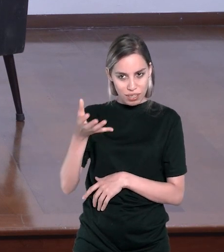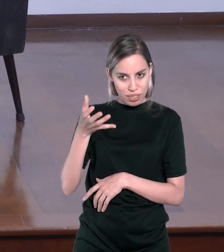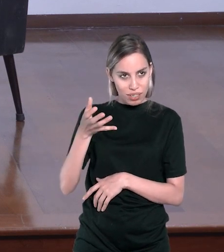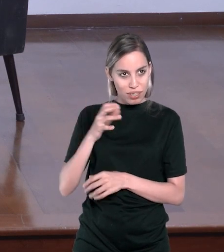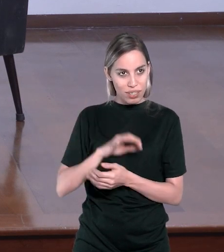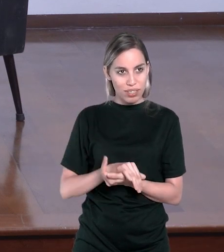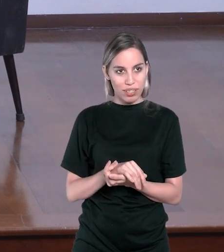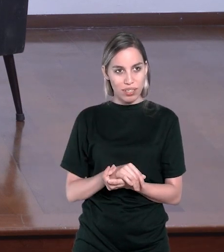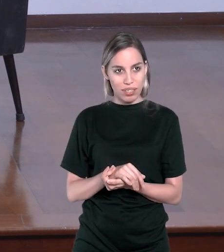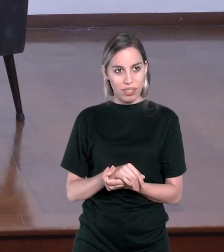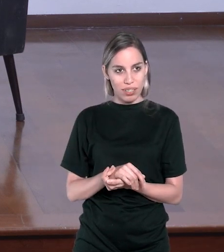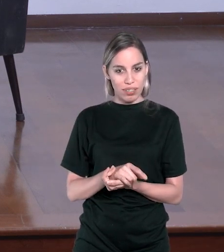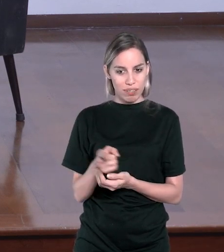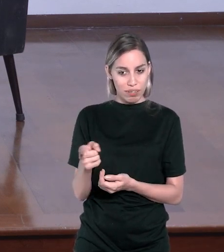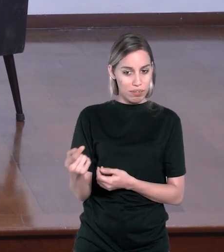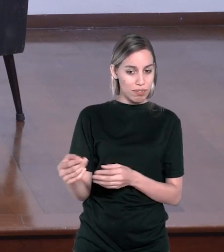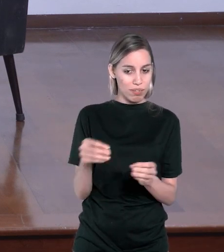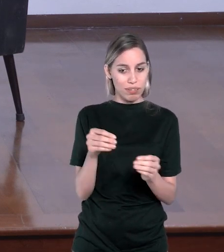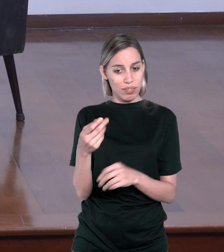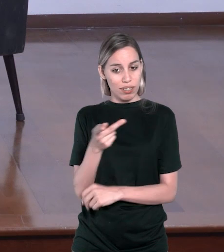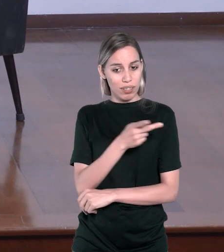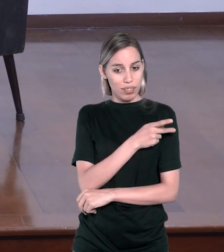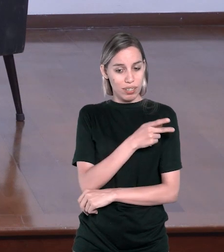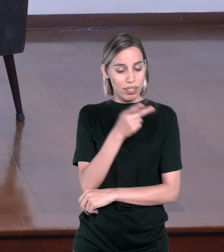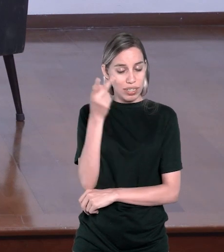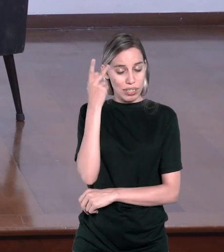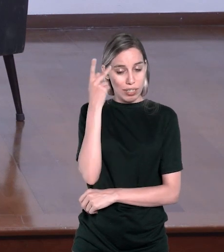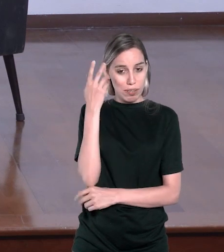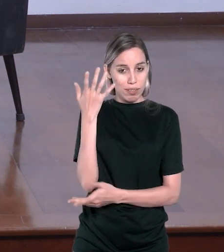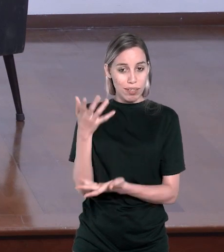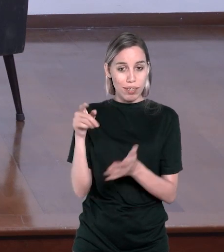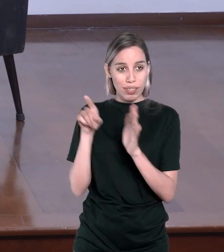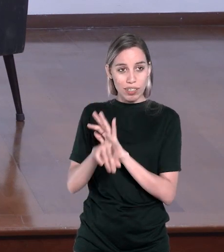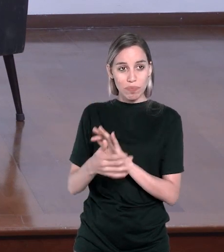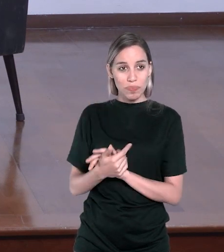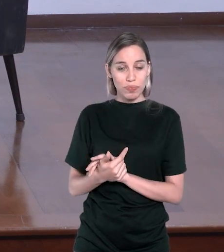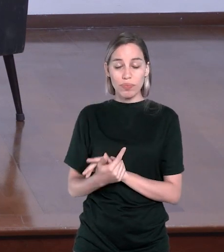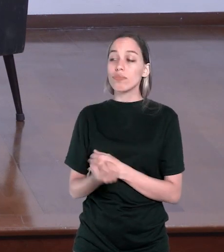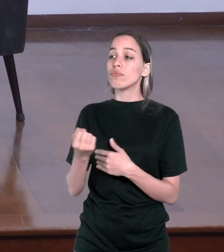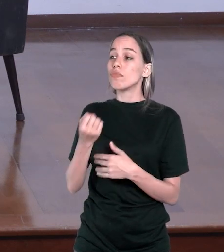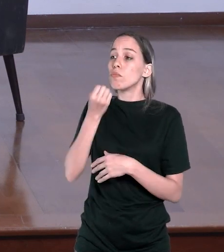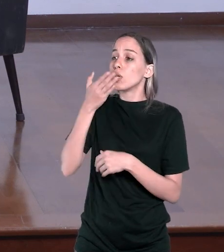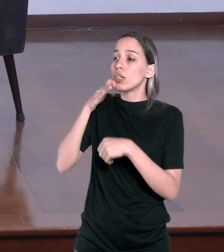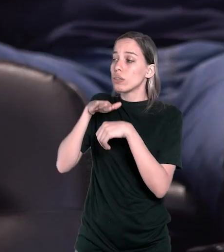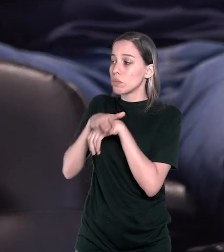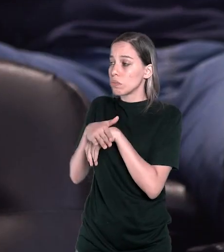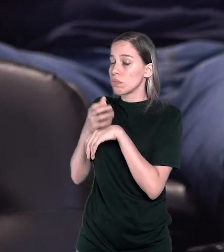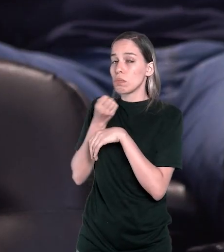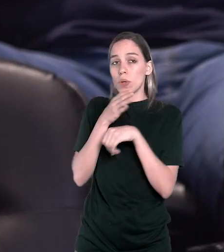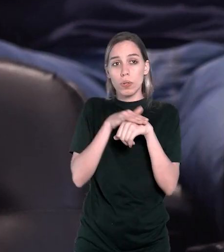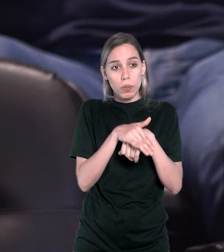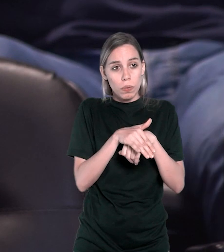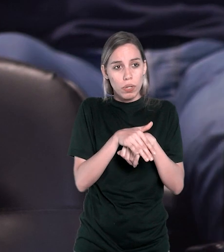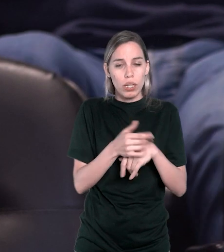veio de São Paulo à toa? Não, é trabalhar, meu filho. Boa noite, pessoal. Boa noite, Marta. Boa noite. Eu